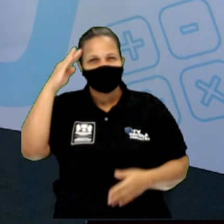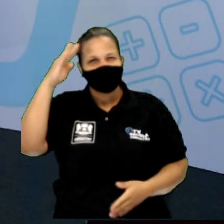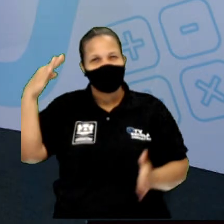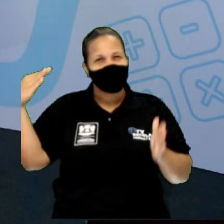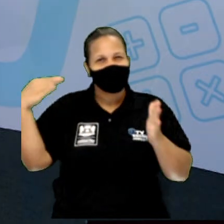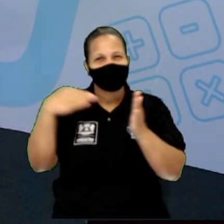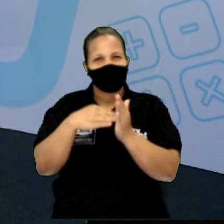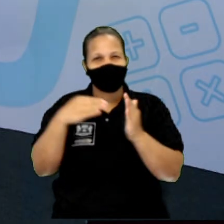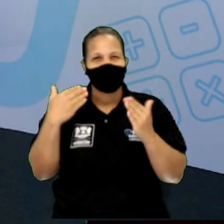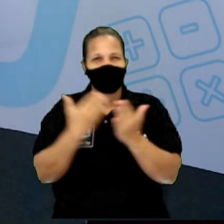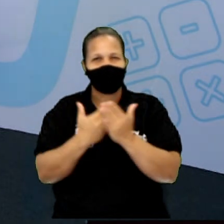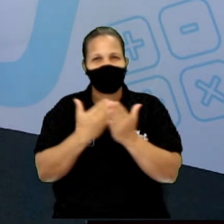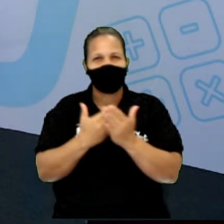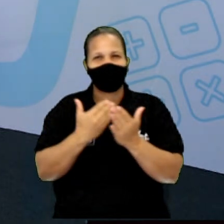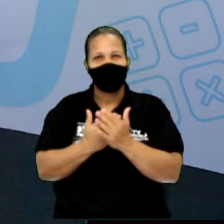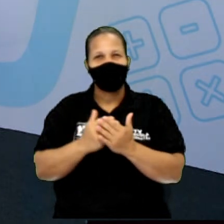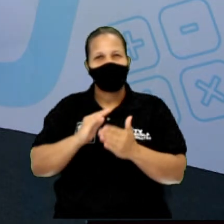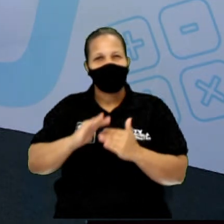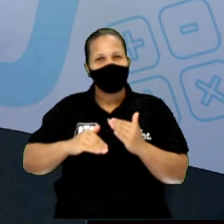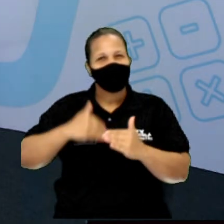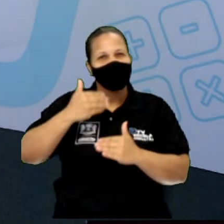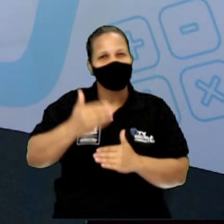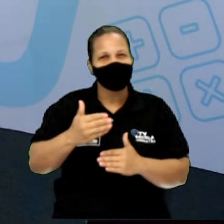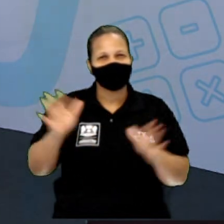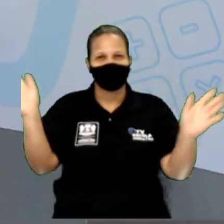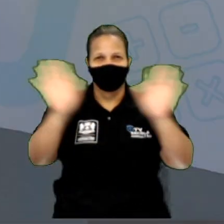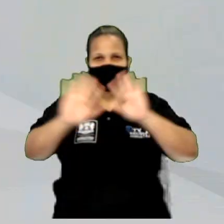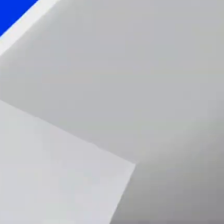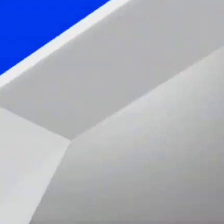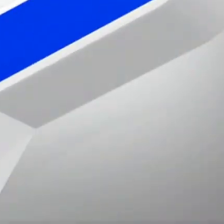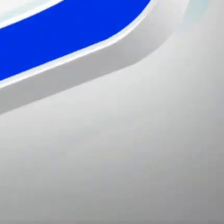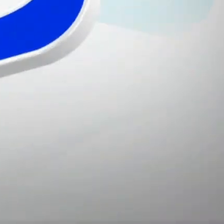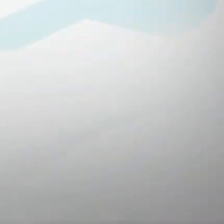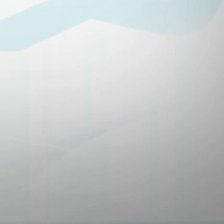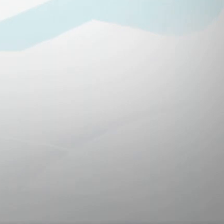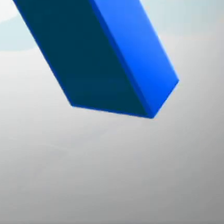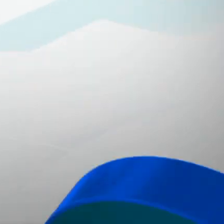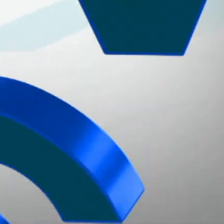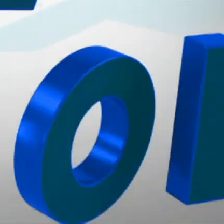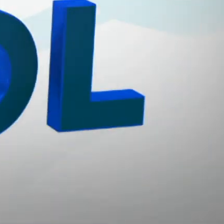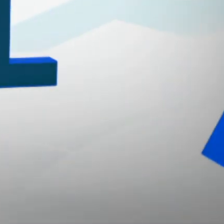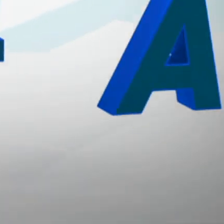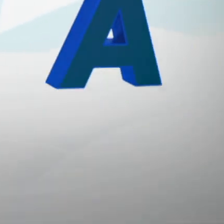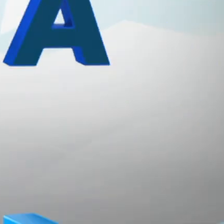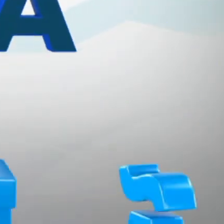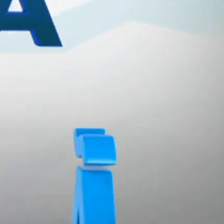aula e fiquem com Deus. Valeu!